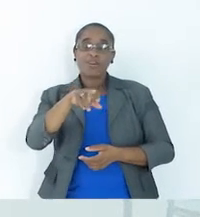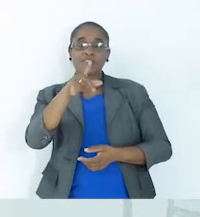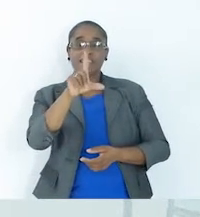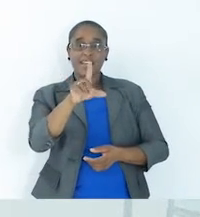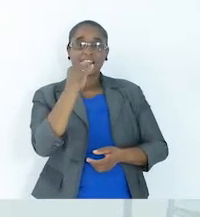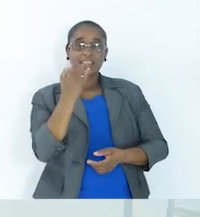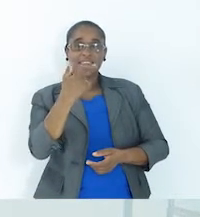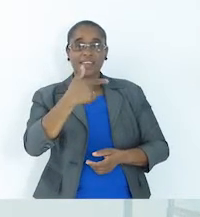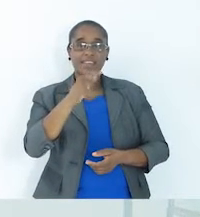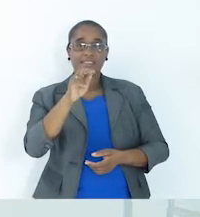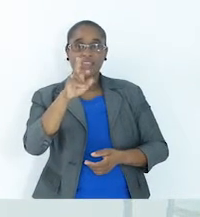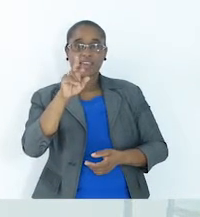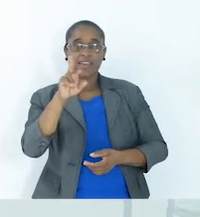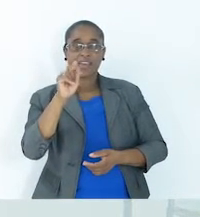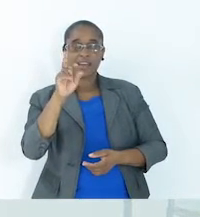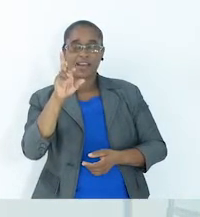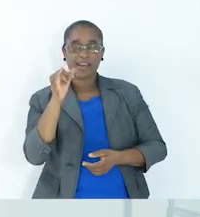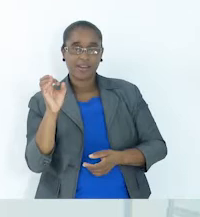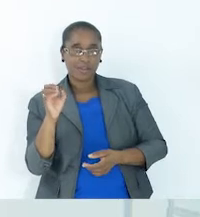há uma